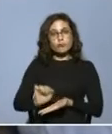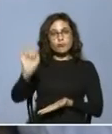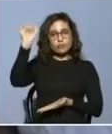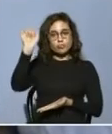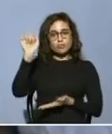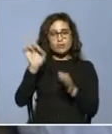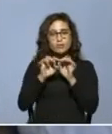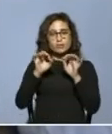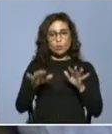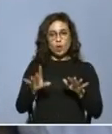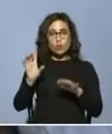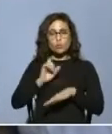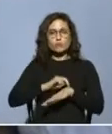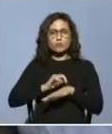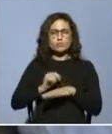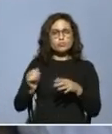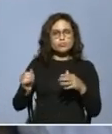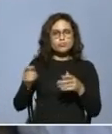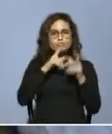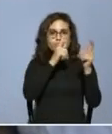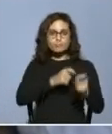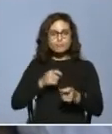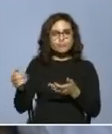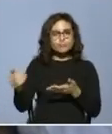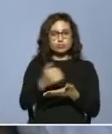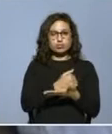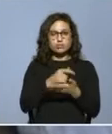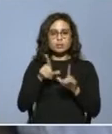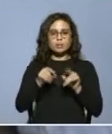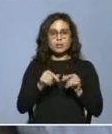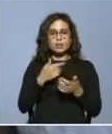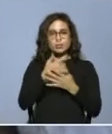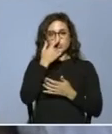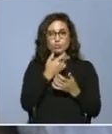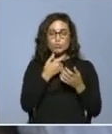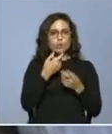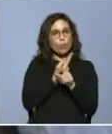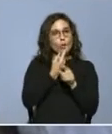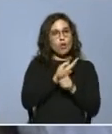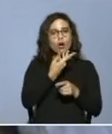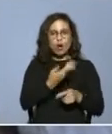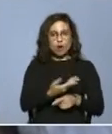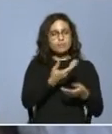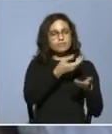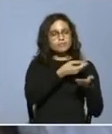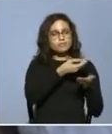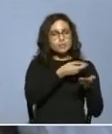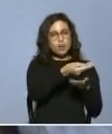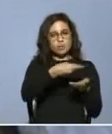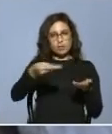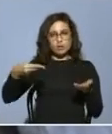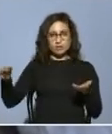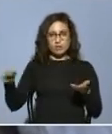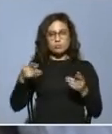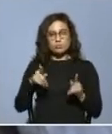alegram no tempo da colheita, como exultam os que repartem despojos. Vós quebrastes, como